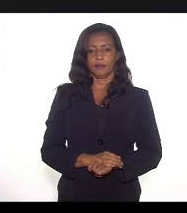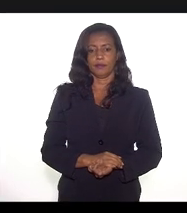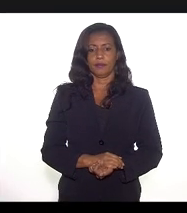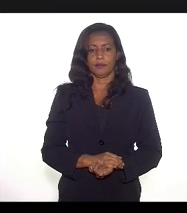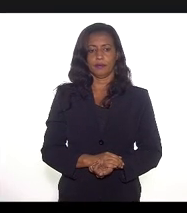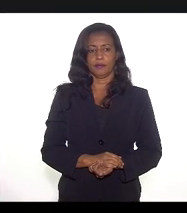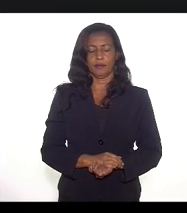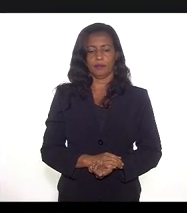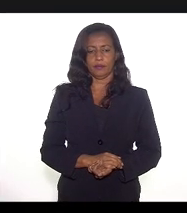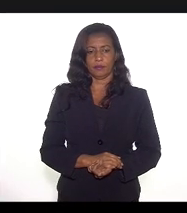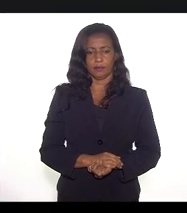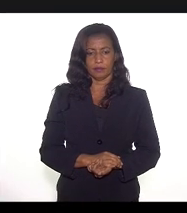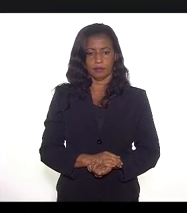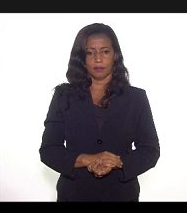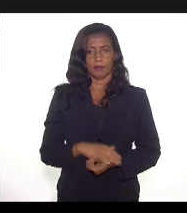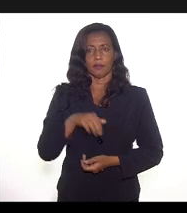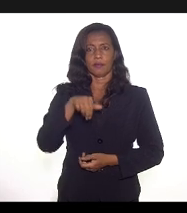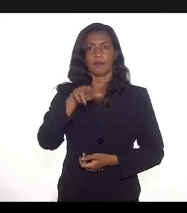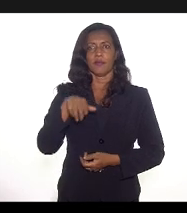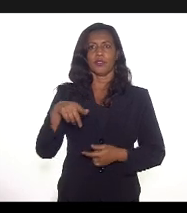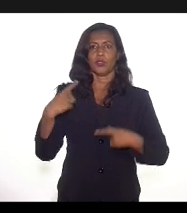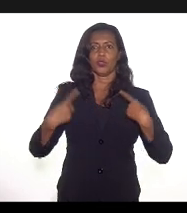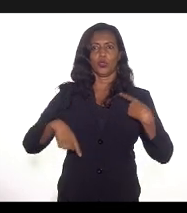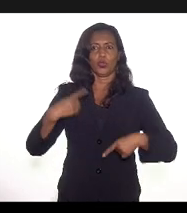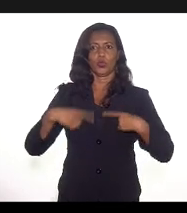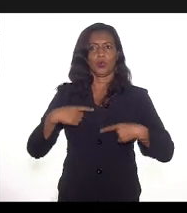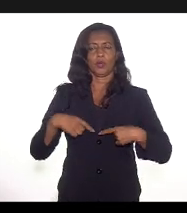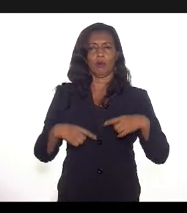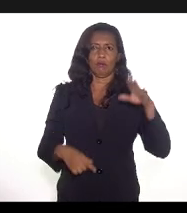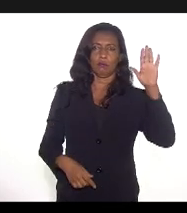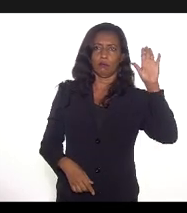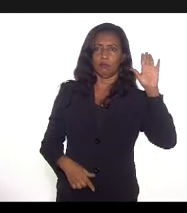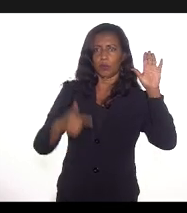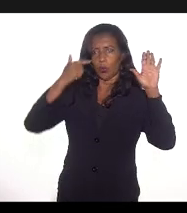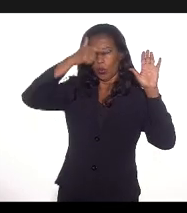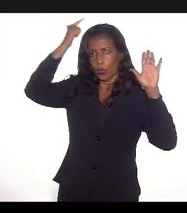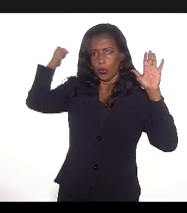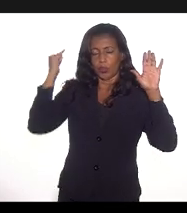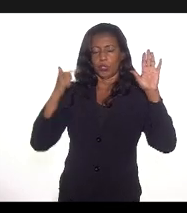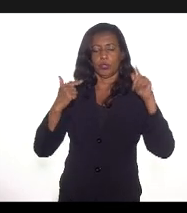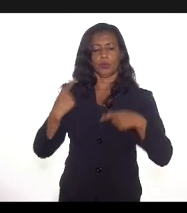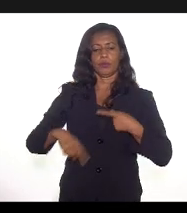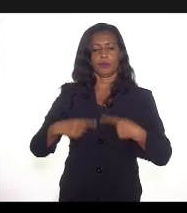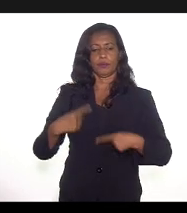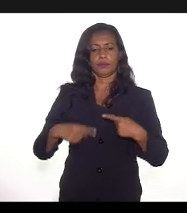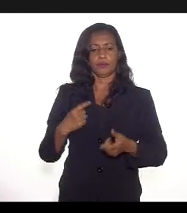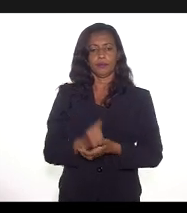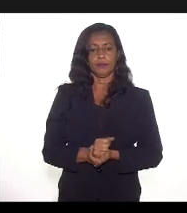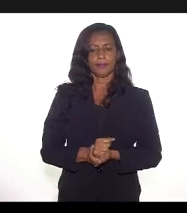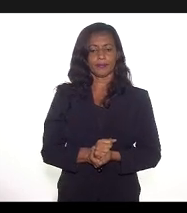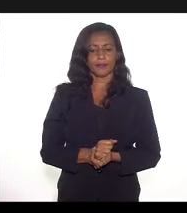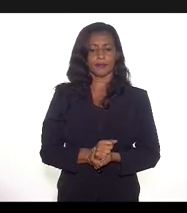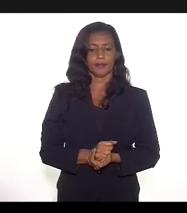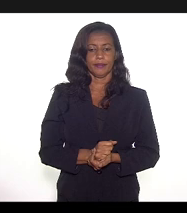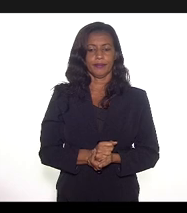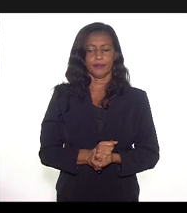Em discussão. Quero discutir, presidente. Ao primeiro dia. Quero